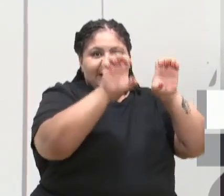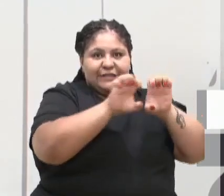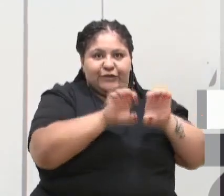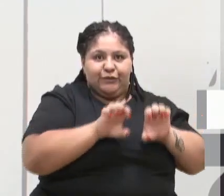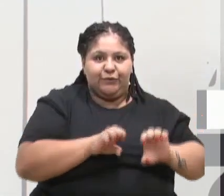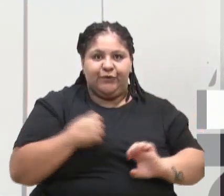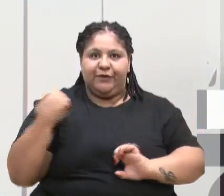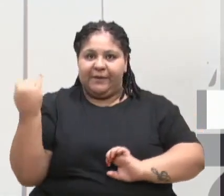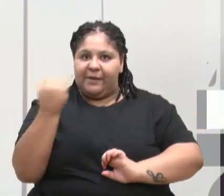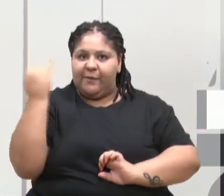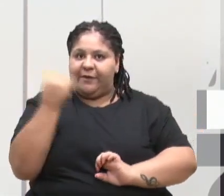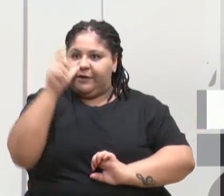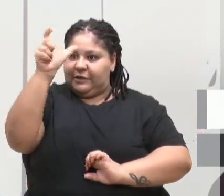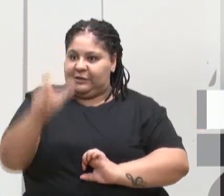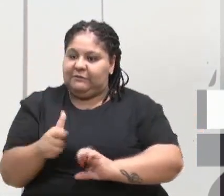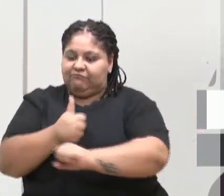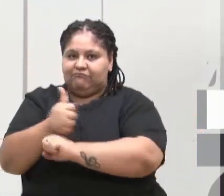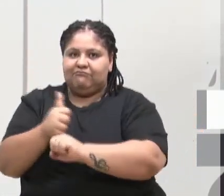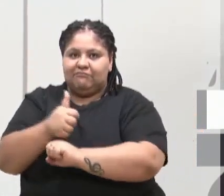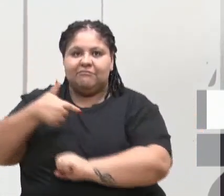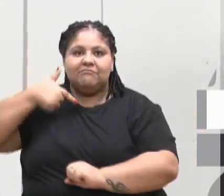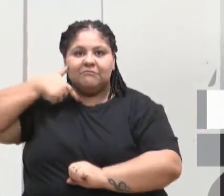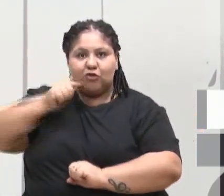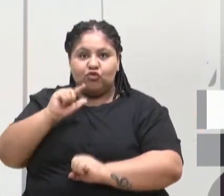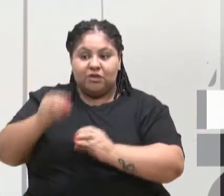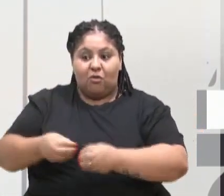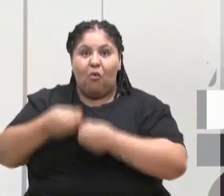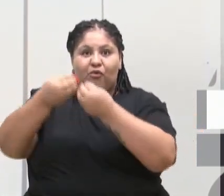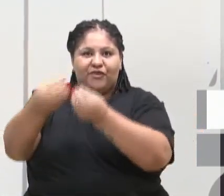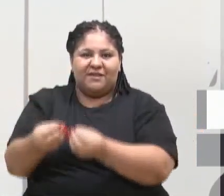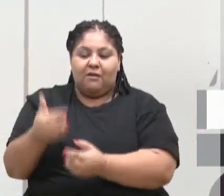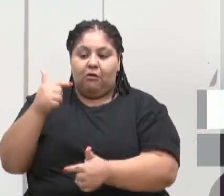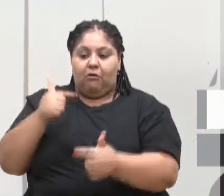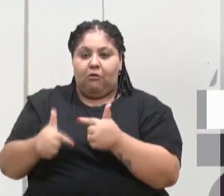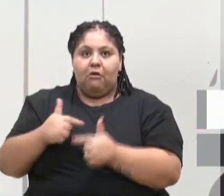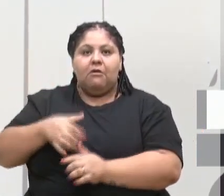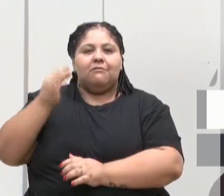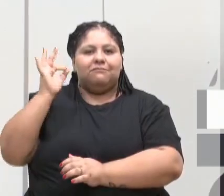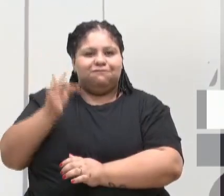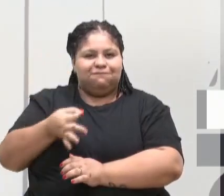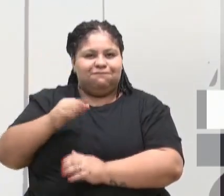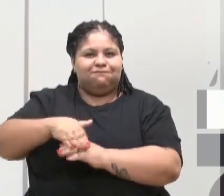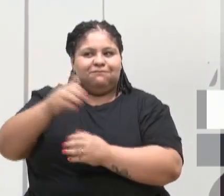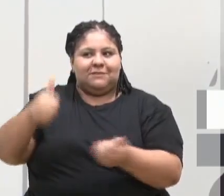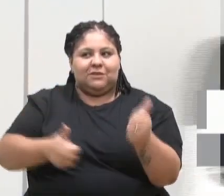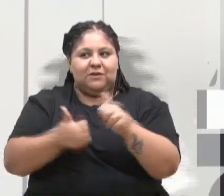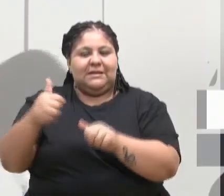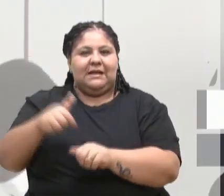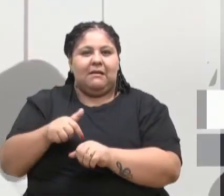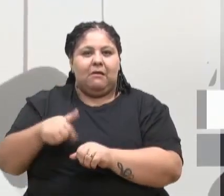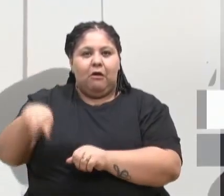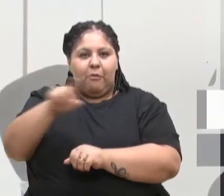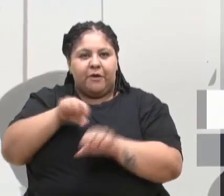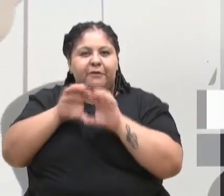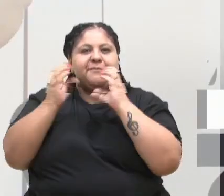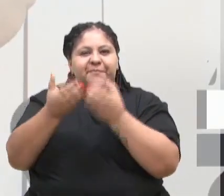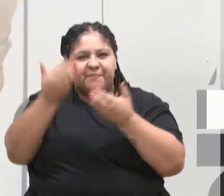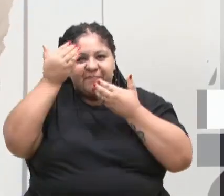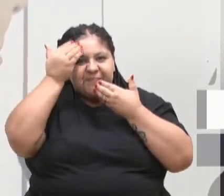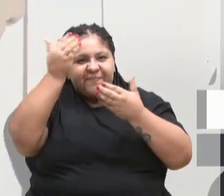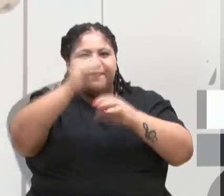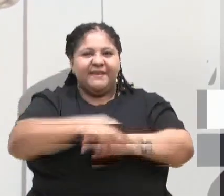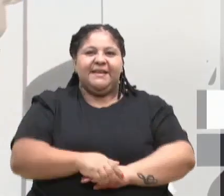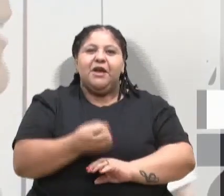as pessoas envolvidas consigam entregar um trabalho de mais qualidade para a nossa comunidade. Ótimo. Muito